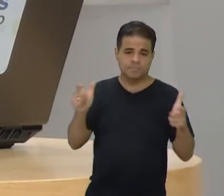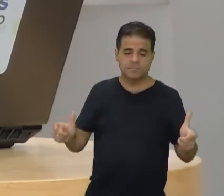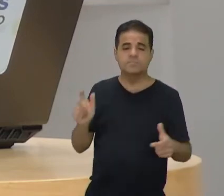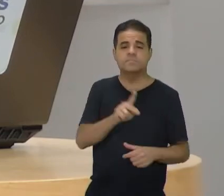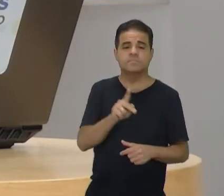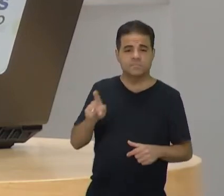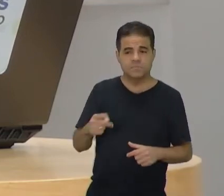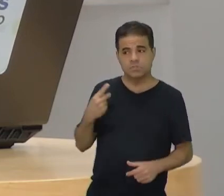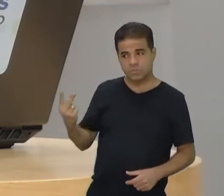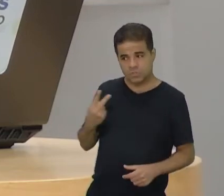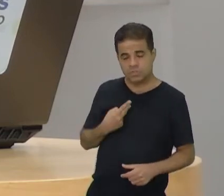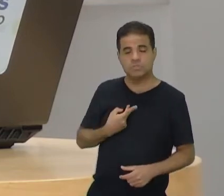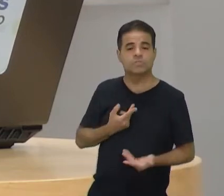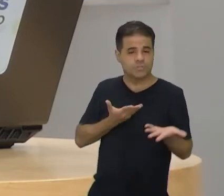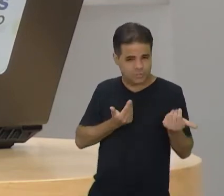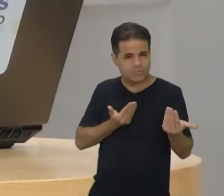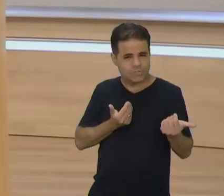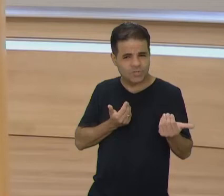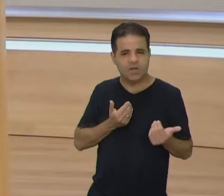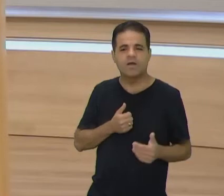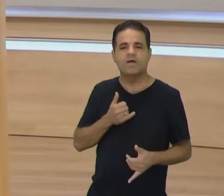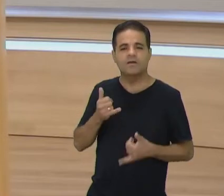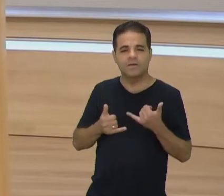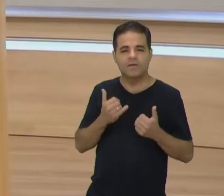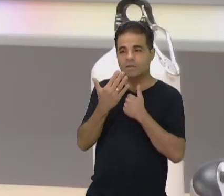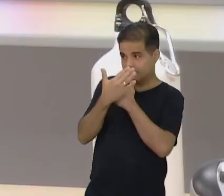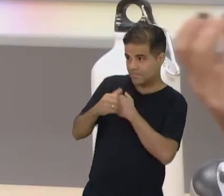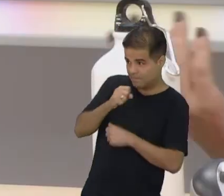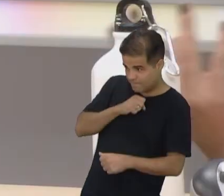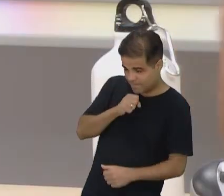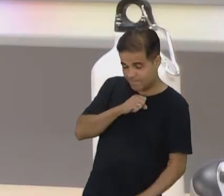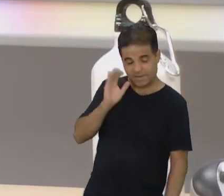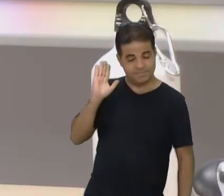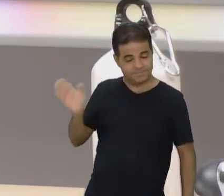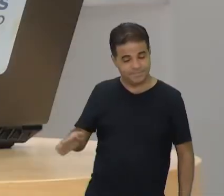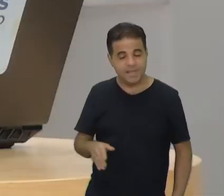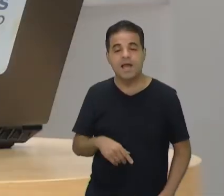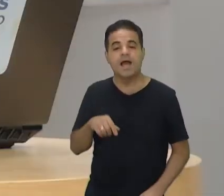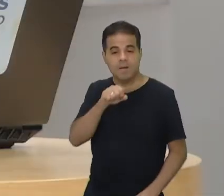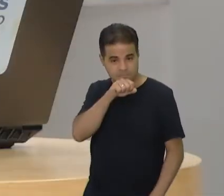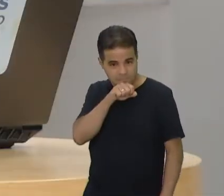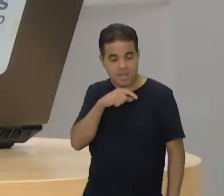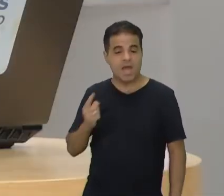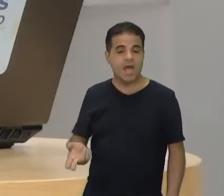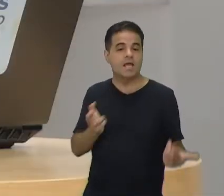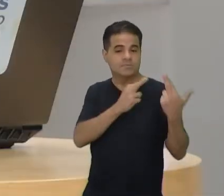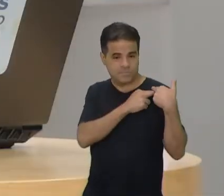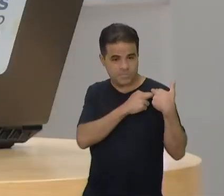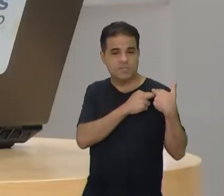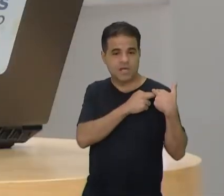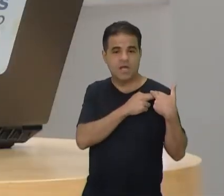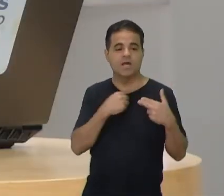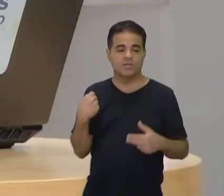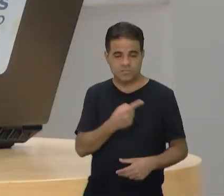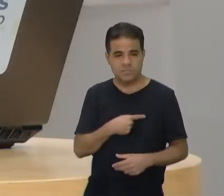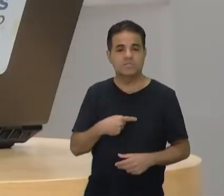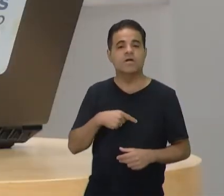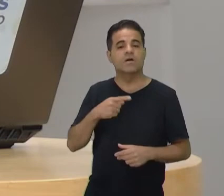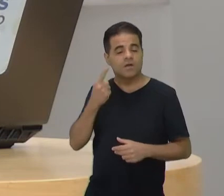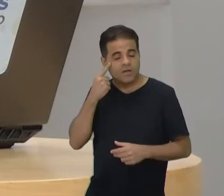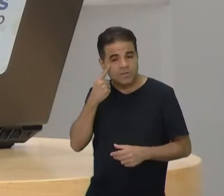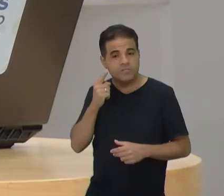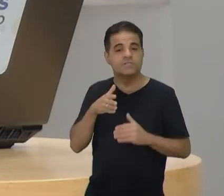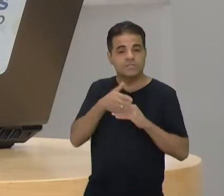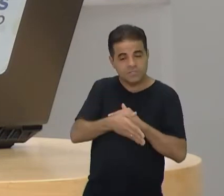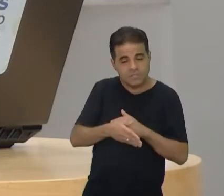Roberta éramos jovens e as nossas mães... Obrigada por me chamar de velha. As nossas mães eram responsáveis aí quanto a gente custava,